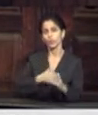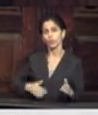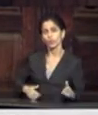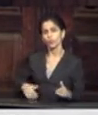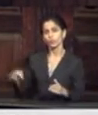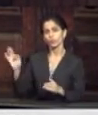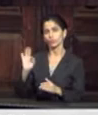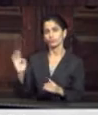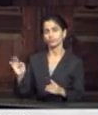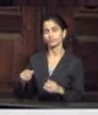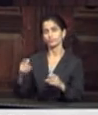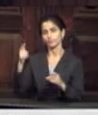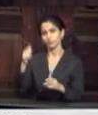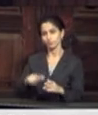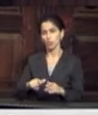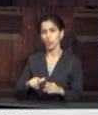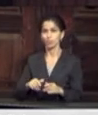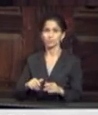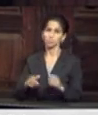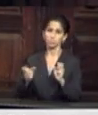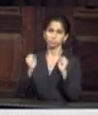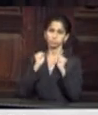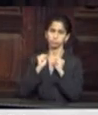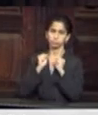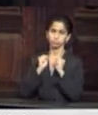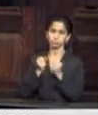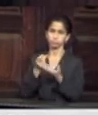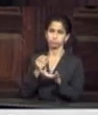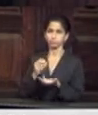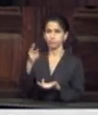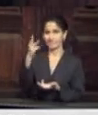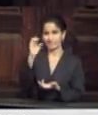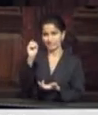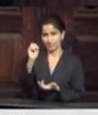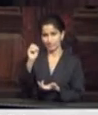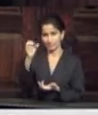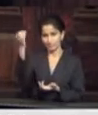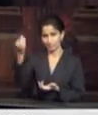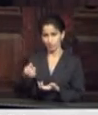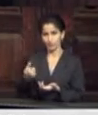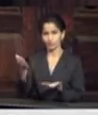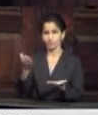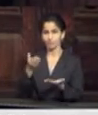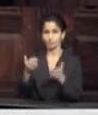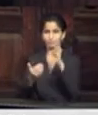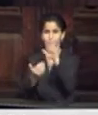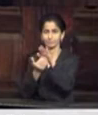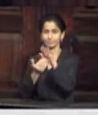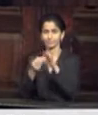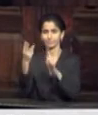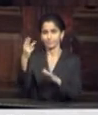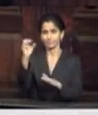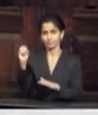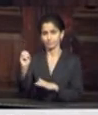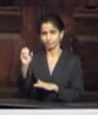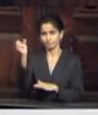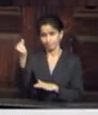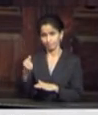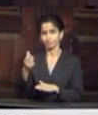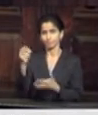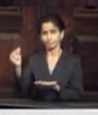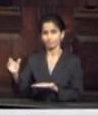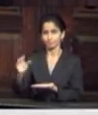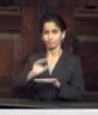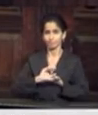novo, não investir até 30%, que antes era 20%, agora até 30% dos recursos vinculados